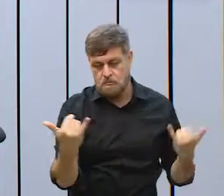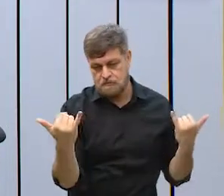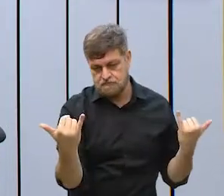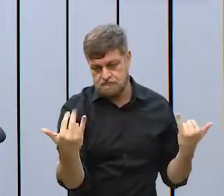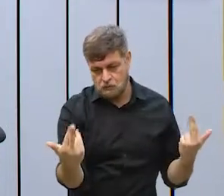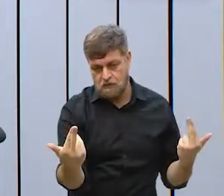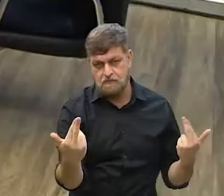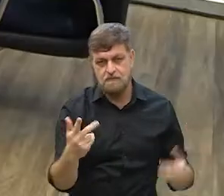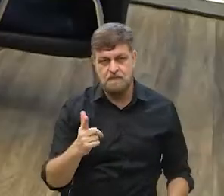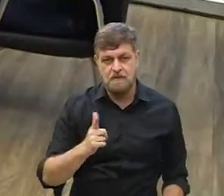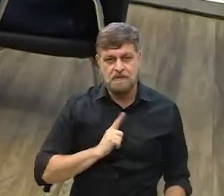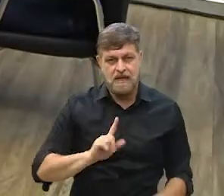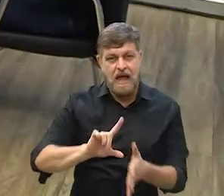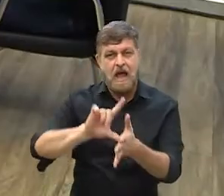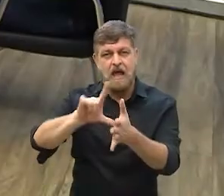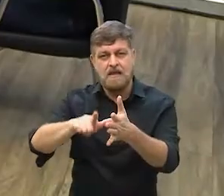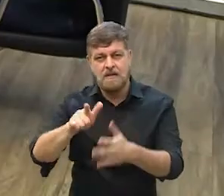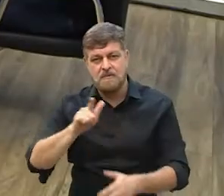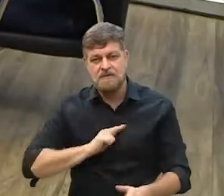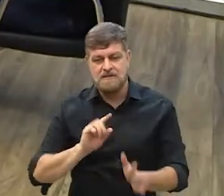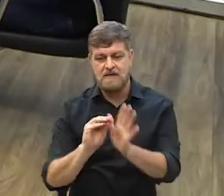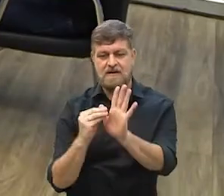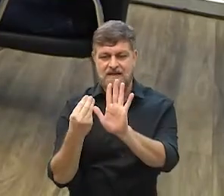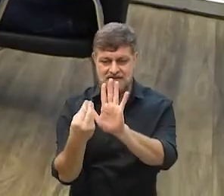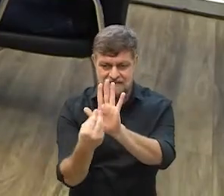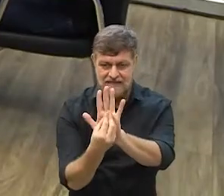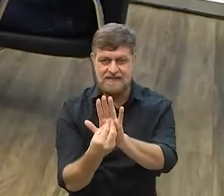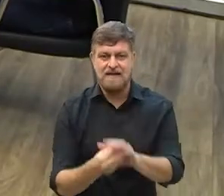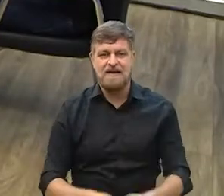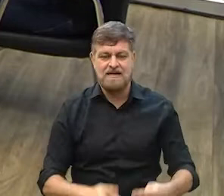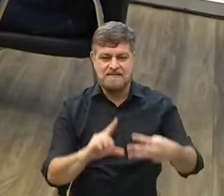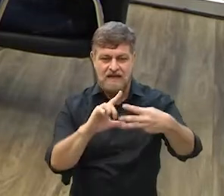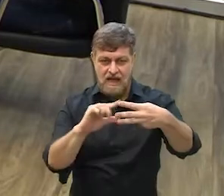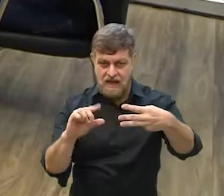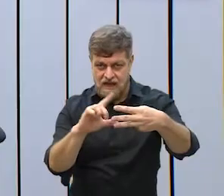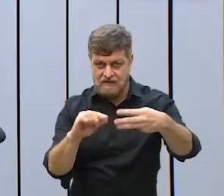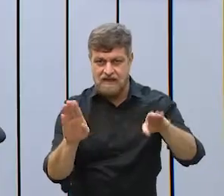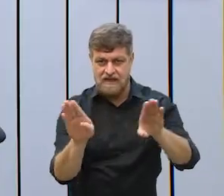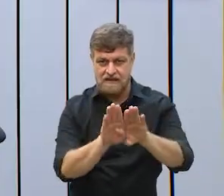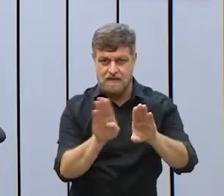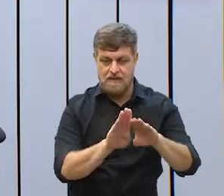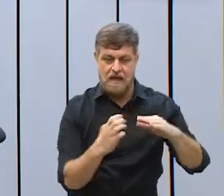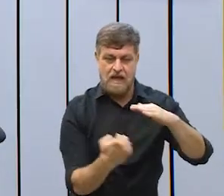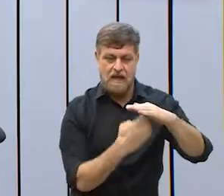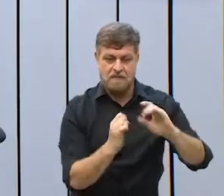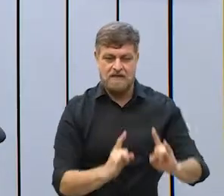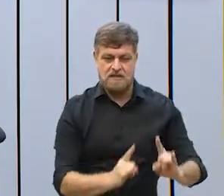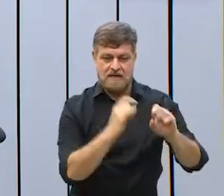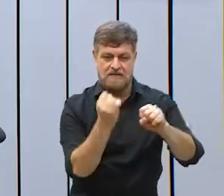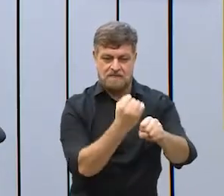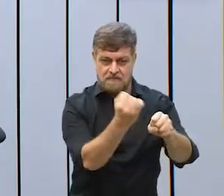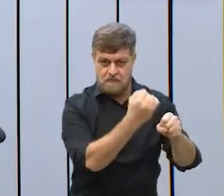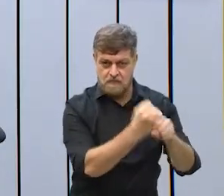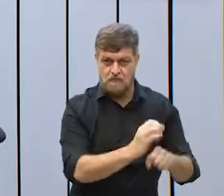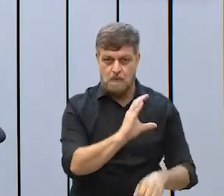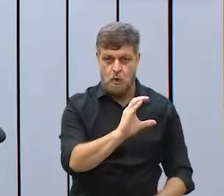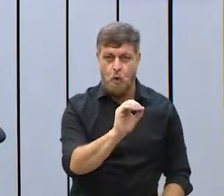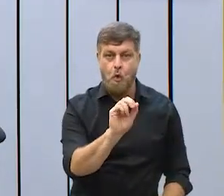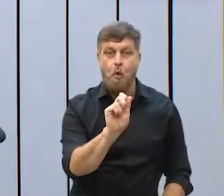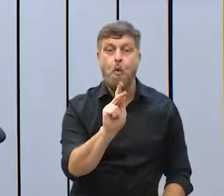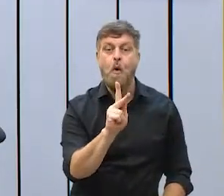veio, inclusive depois aí tem a Sanasa, a ENDEC, hoje tem a Coab lá dentro, tem o protocolo geral,